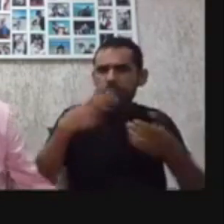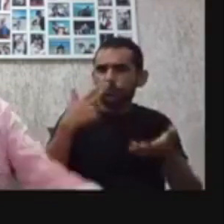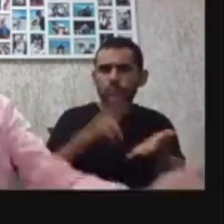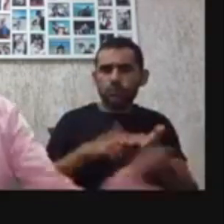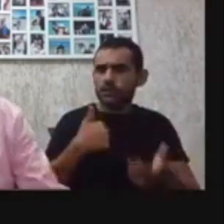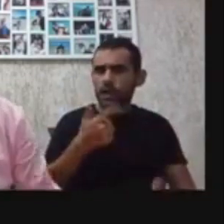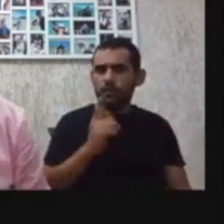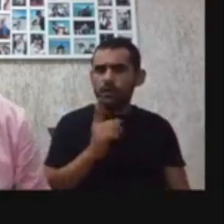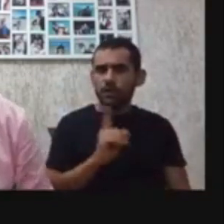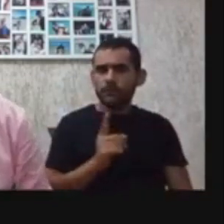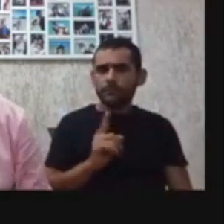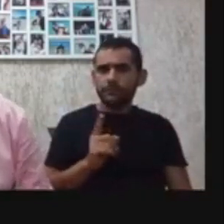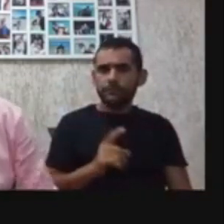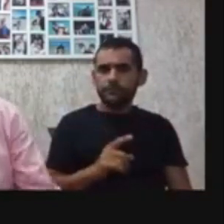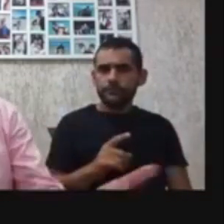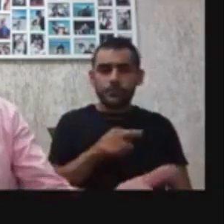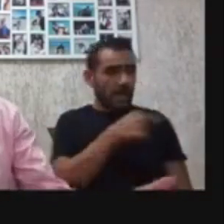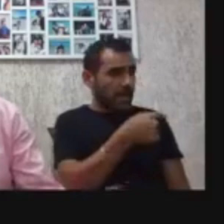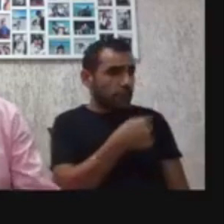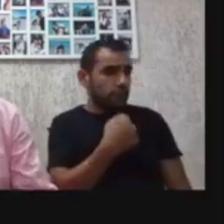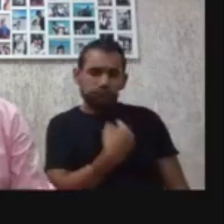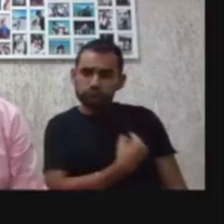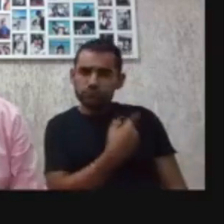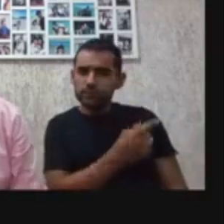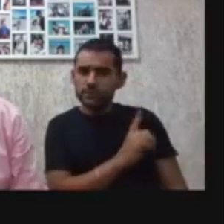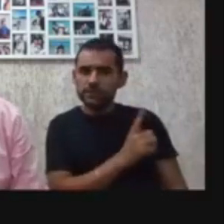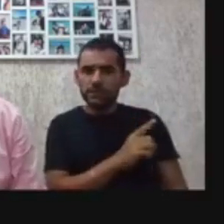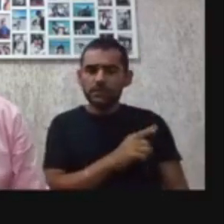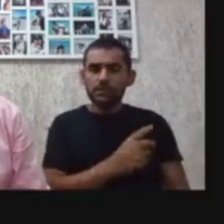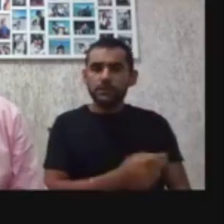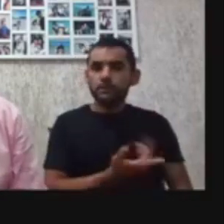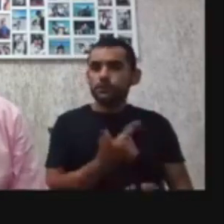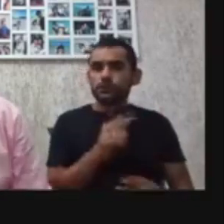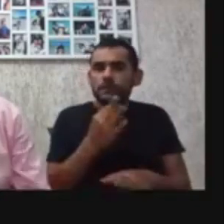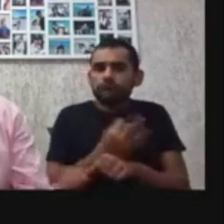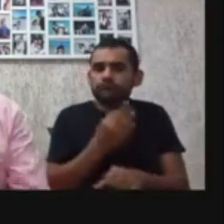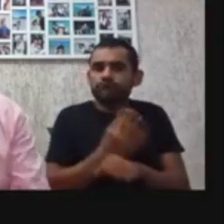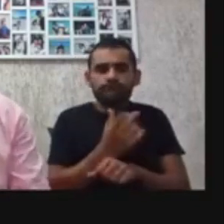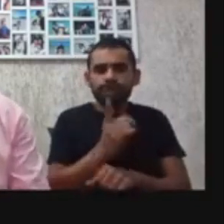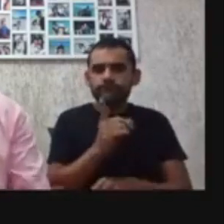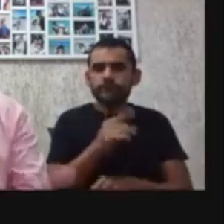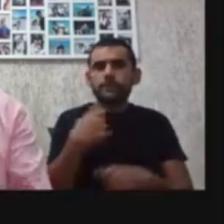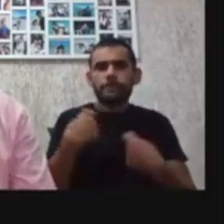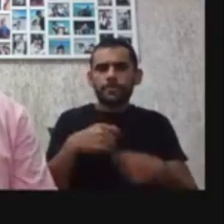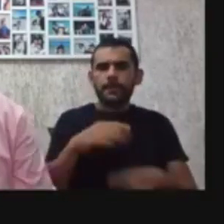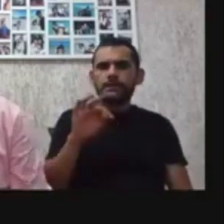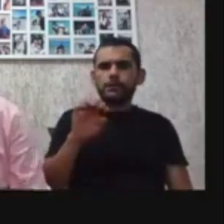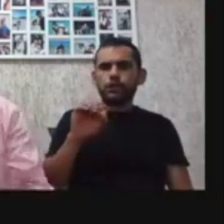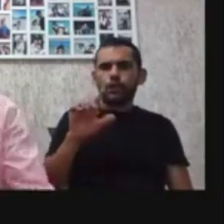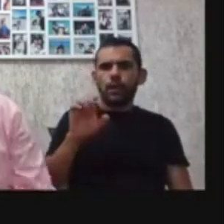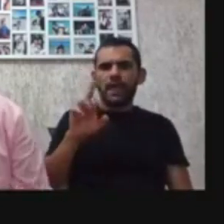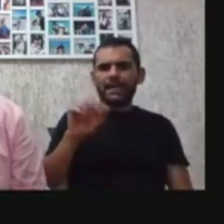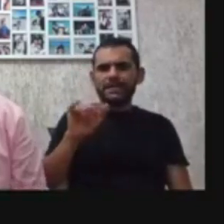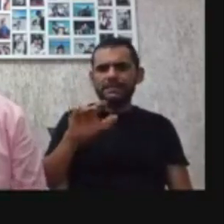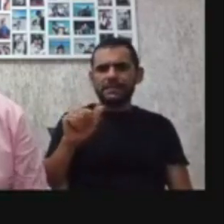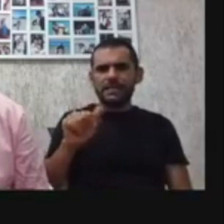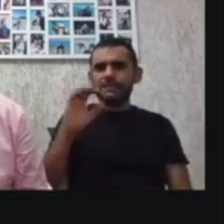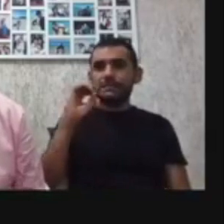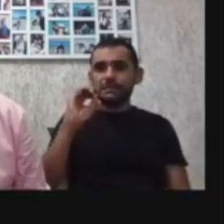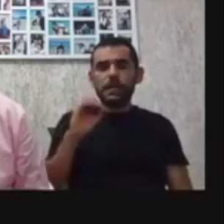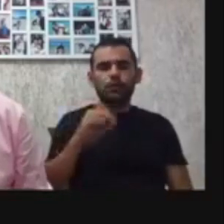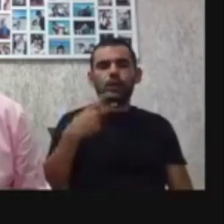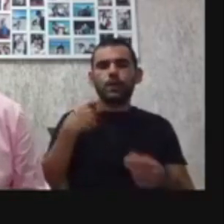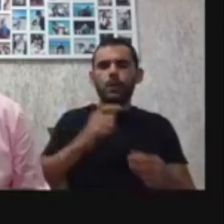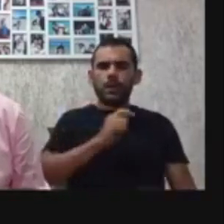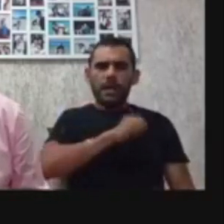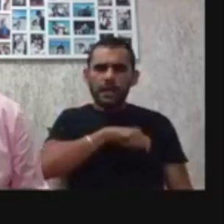multar? Ele não estava aqui, ué. Não tem tolerância de nada nessa cidade. Tem que ter tolerância zero com criminalidade, com coisa errada. Mas